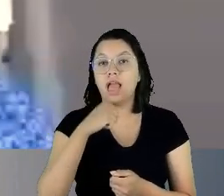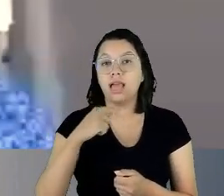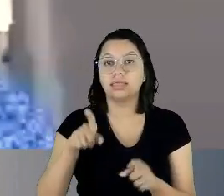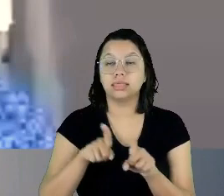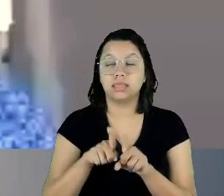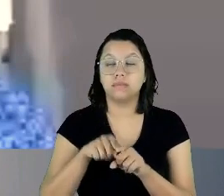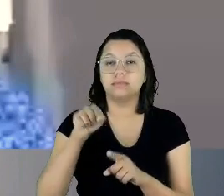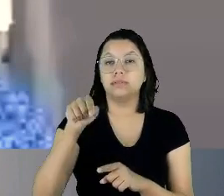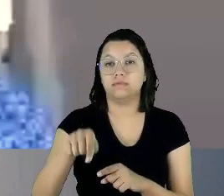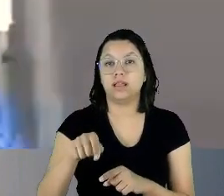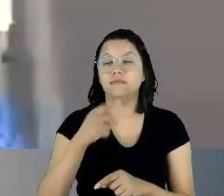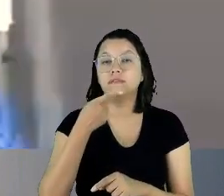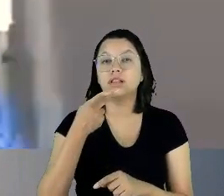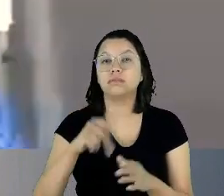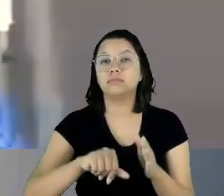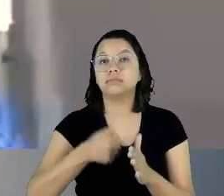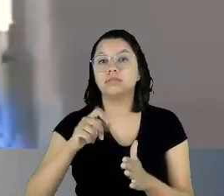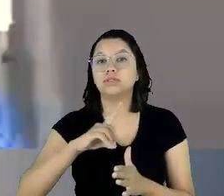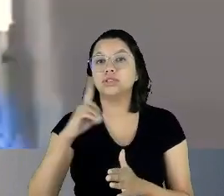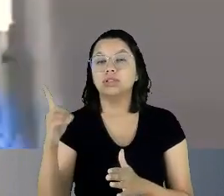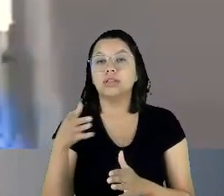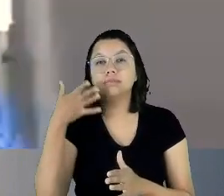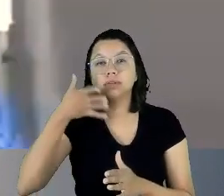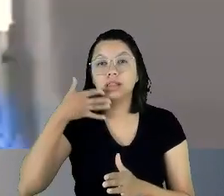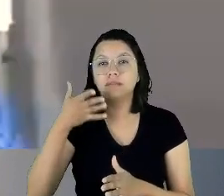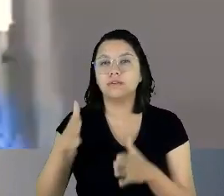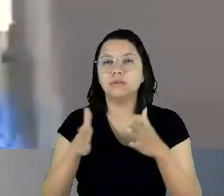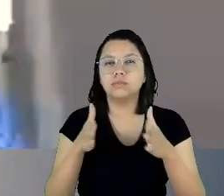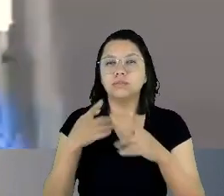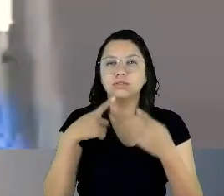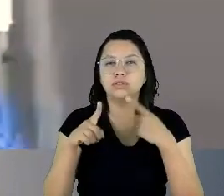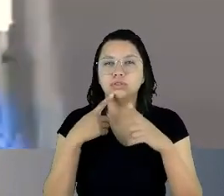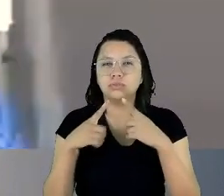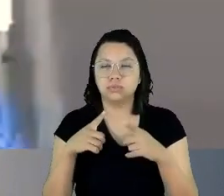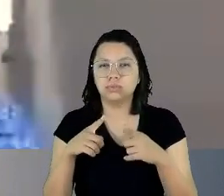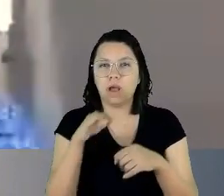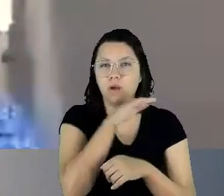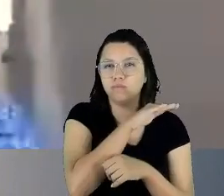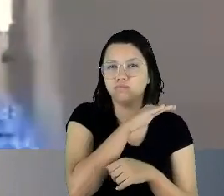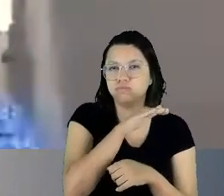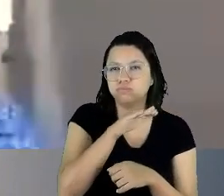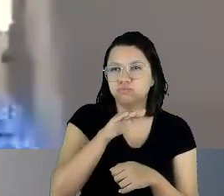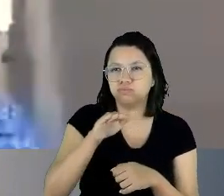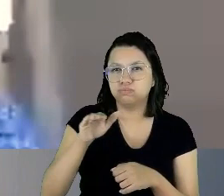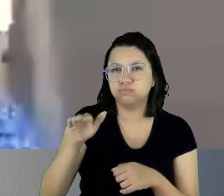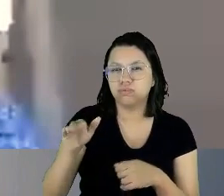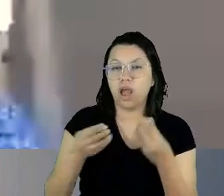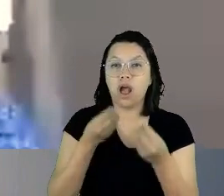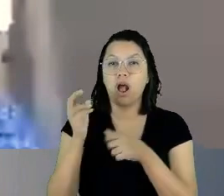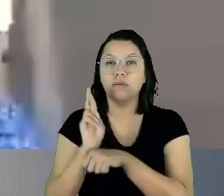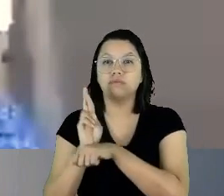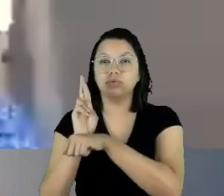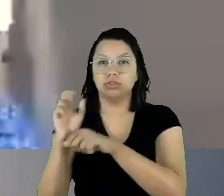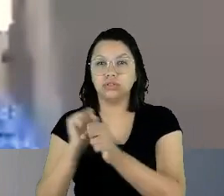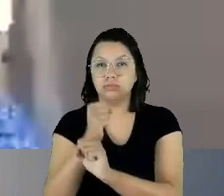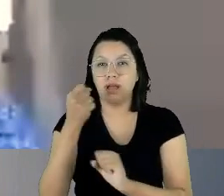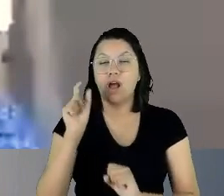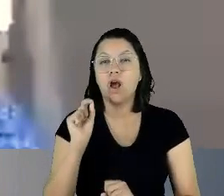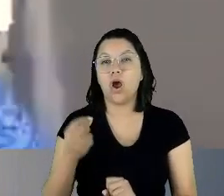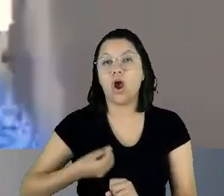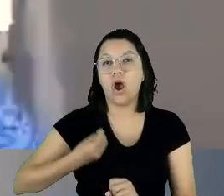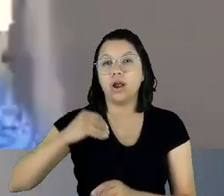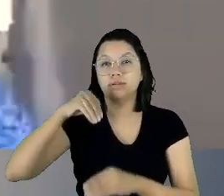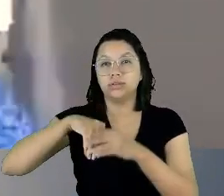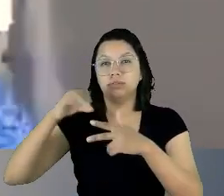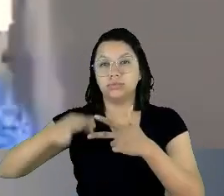lá, mencionou no primeiro dia das palestras, foi um momento de discussão de forma horizontal, com uma representatividade maior do que a que